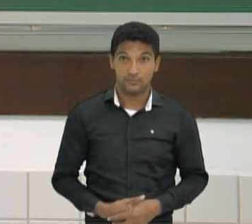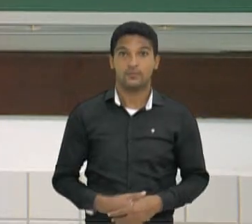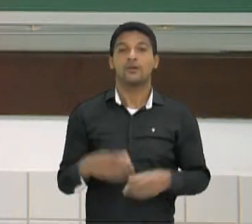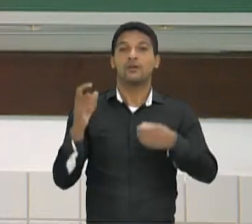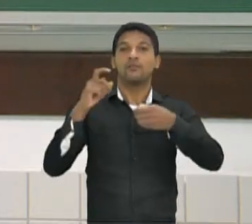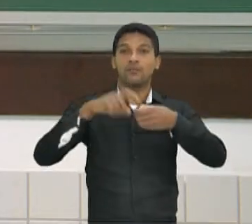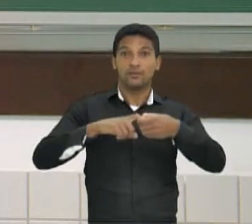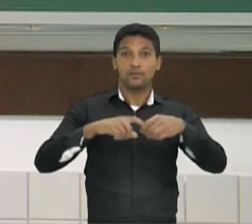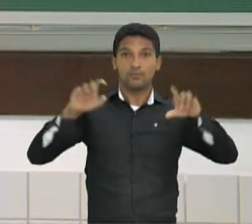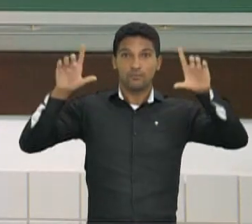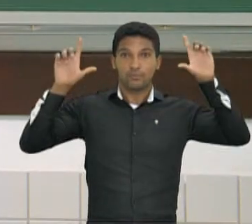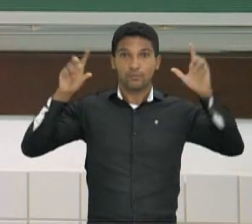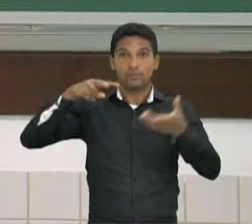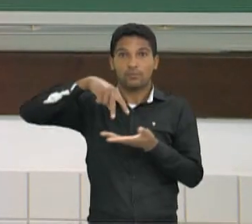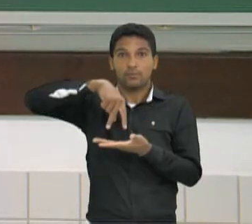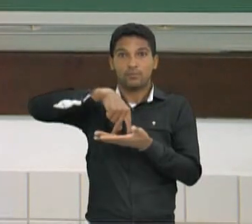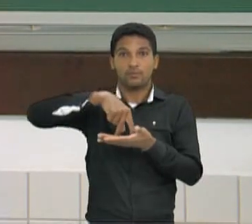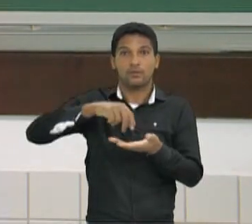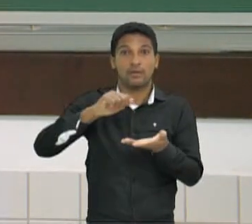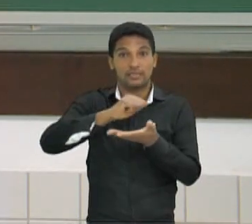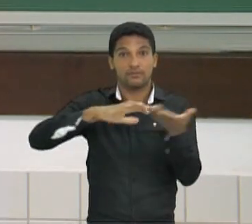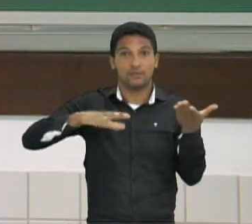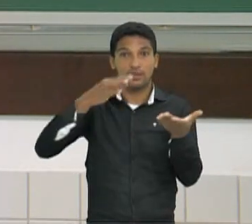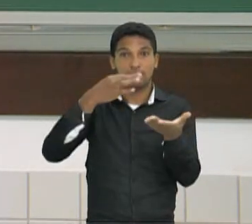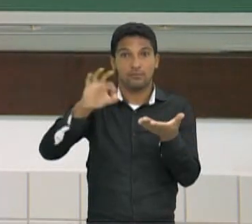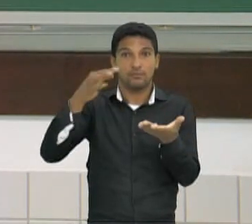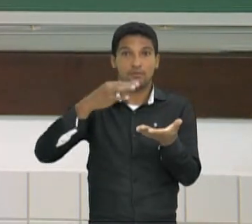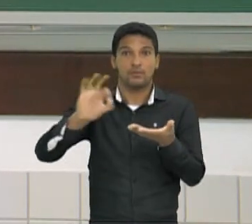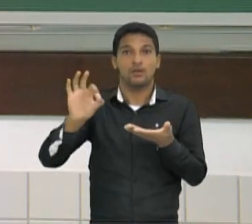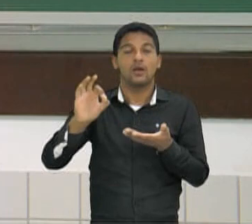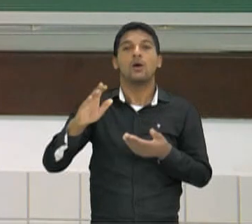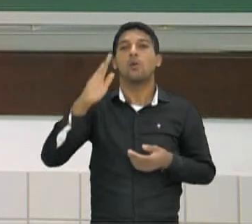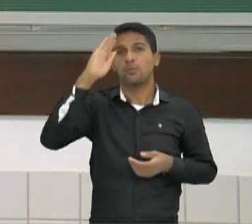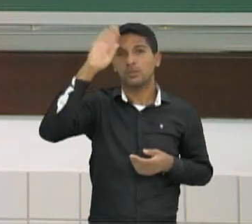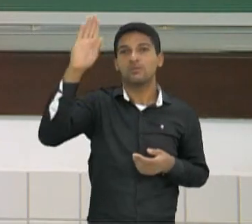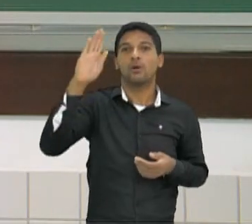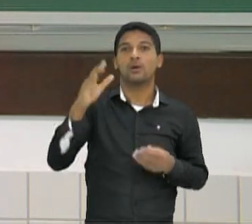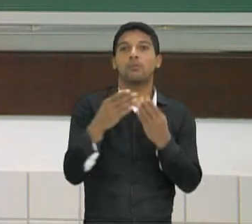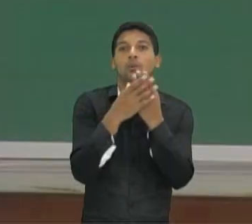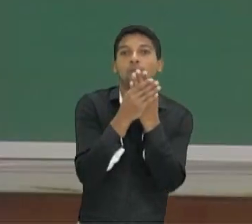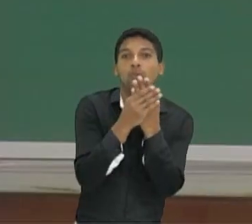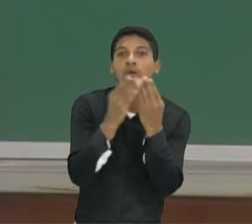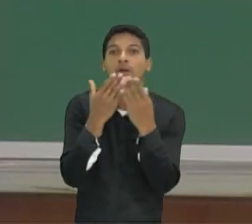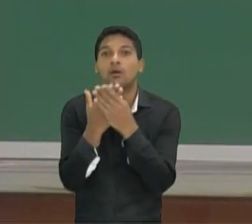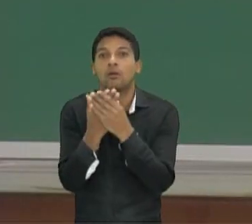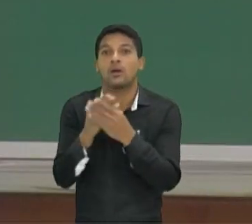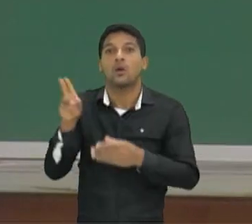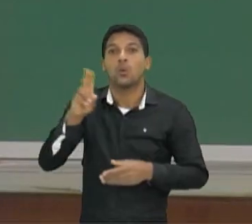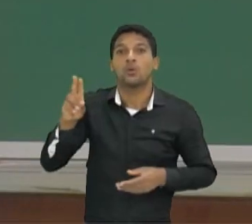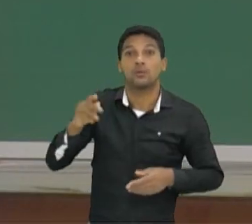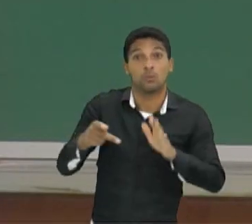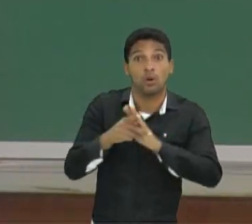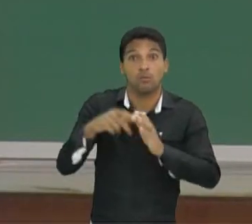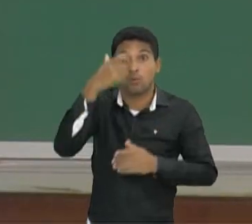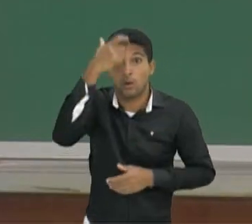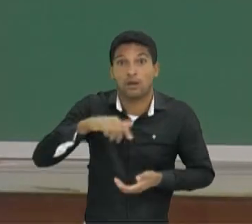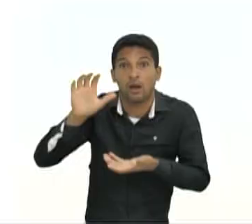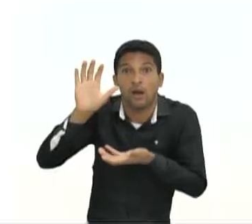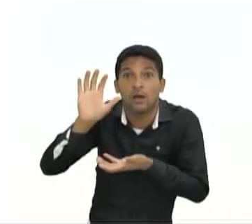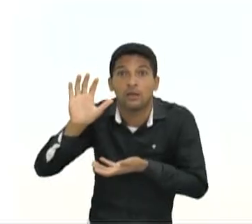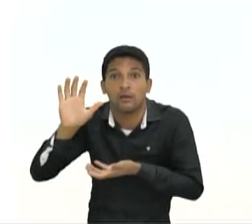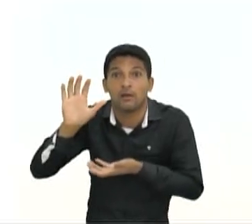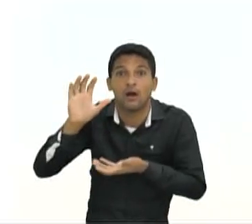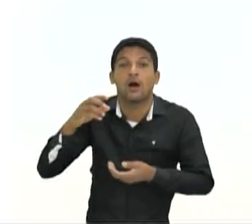Voltando então, galera, com a correção da atividade que tinha ficado aqui para vocês, que eram os principais equipamentos da defesa do beisebol. Então, jogadores de defesa utilizam